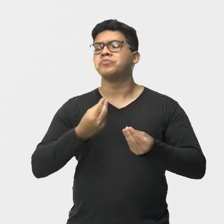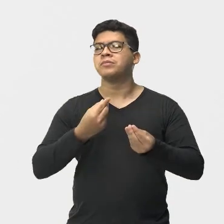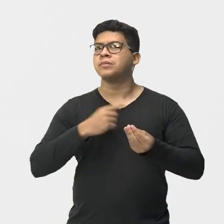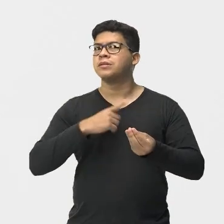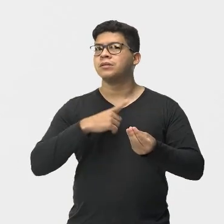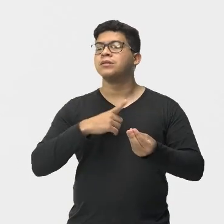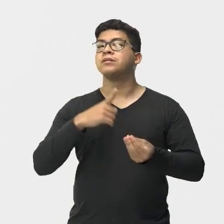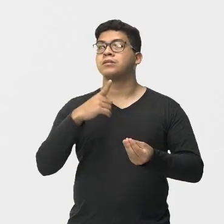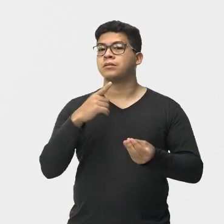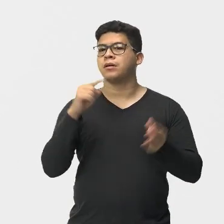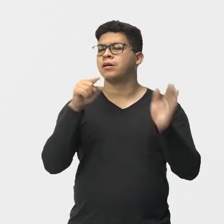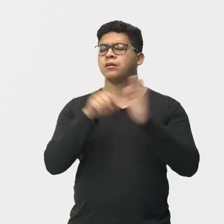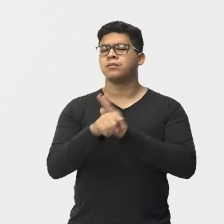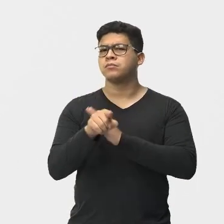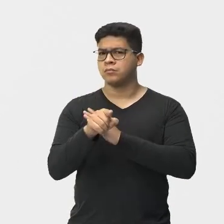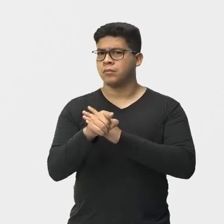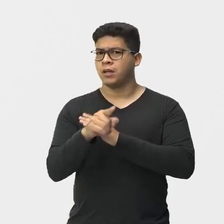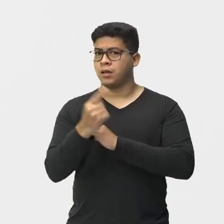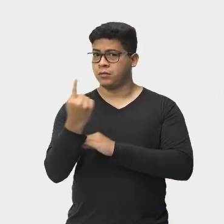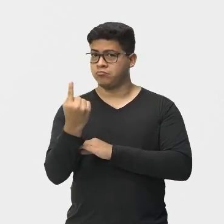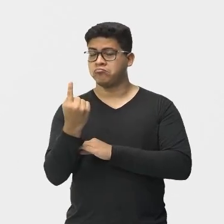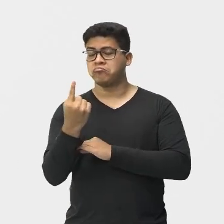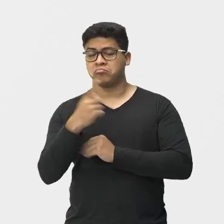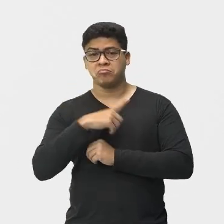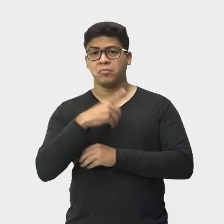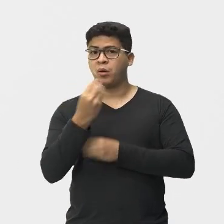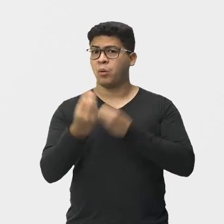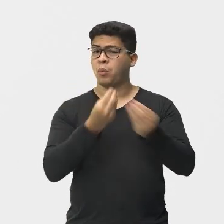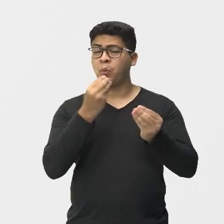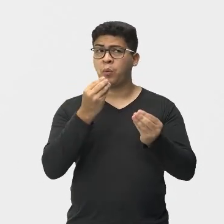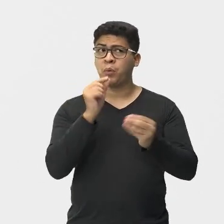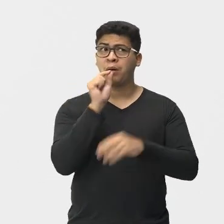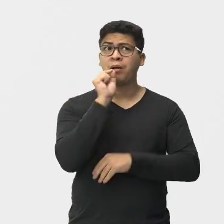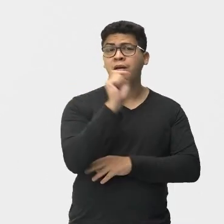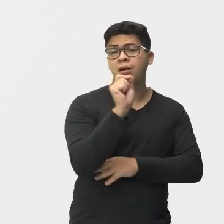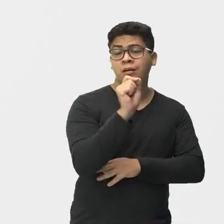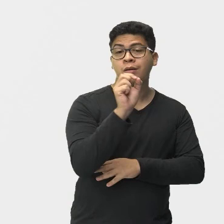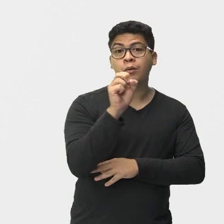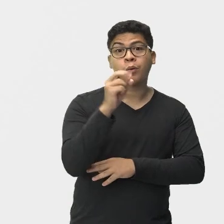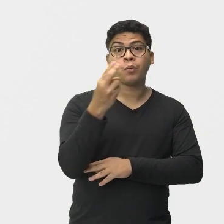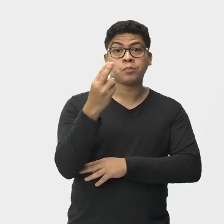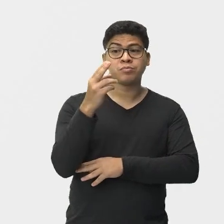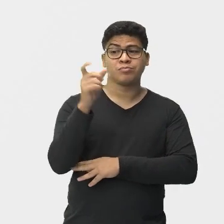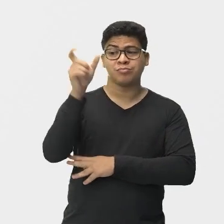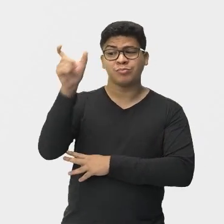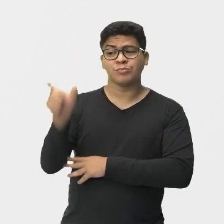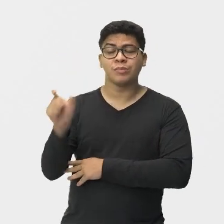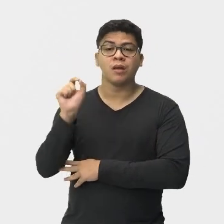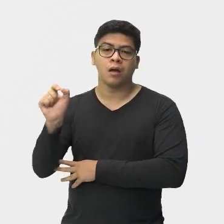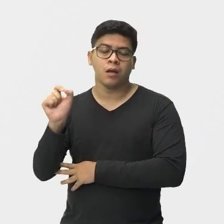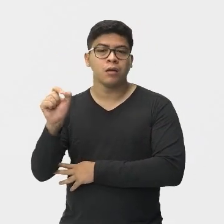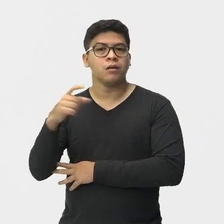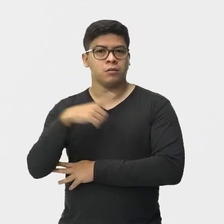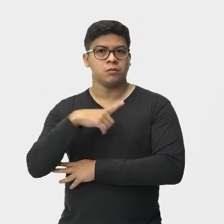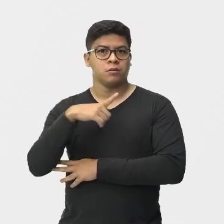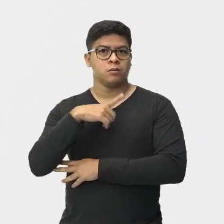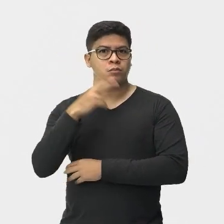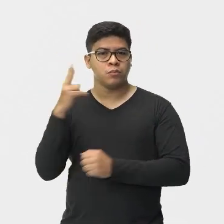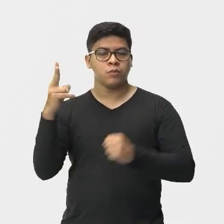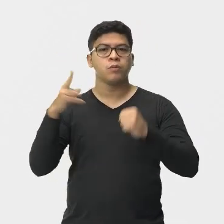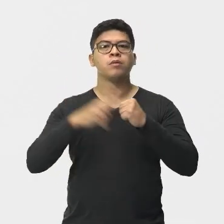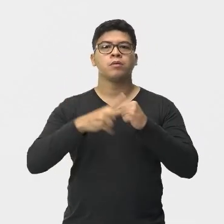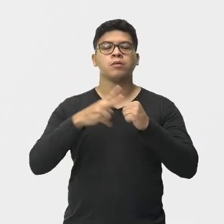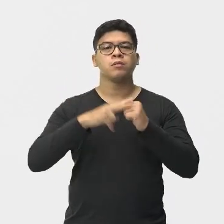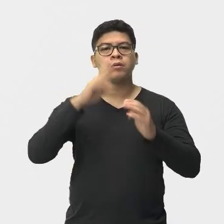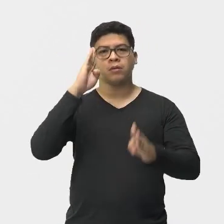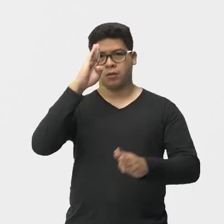tínhamos aí para você fazer aquela pergunta, né? Que ou quem para o verbo, e aí você acharia o